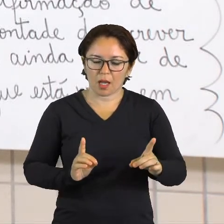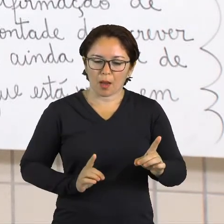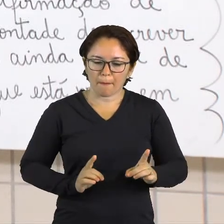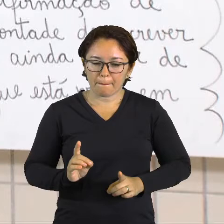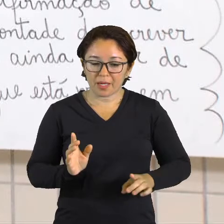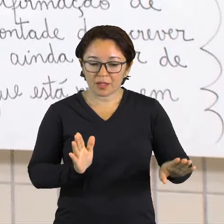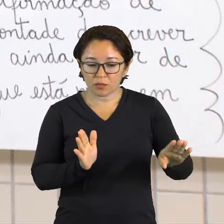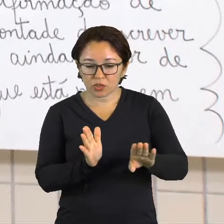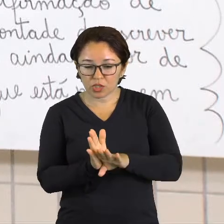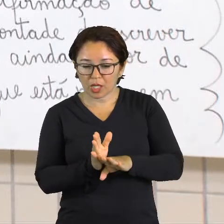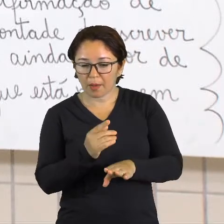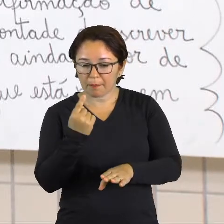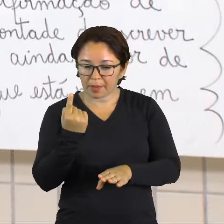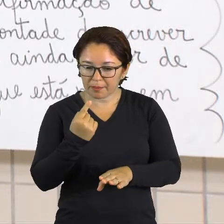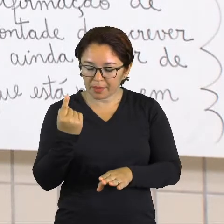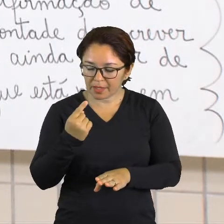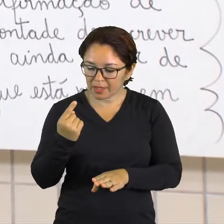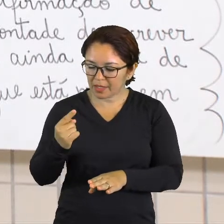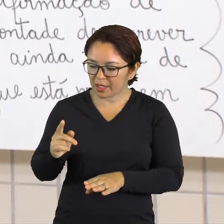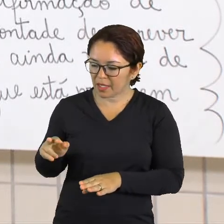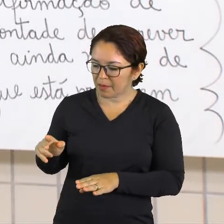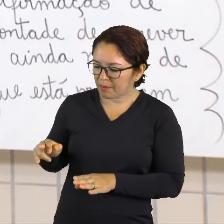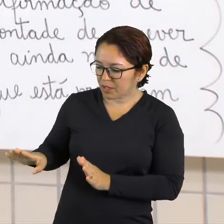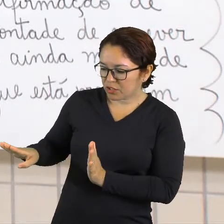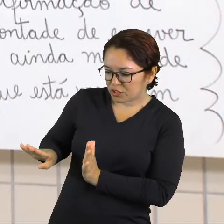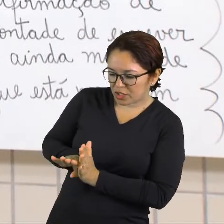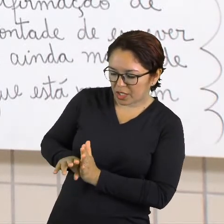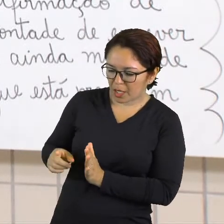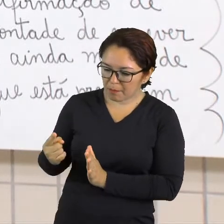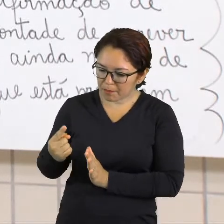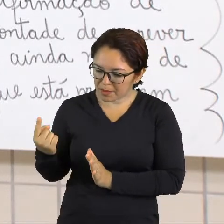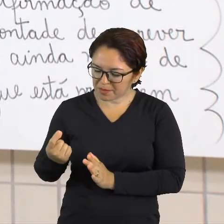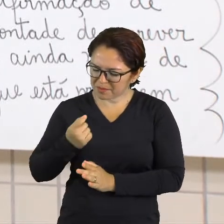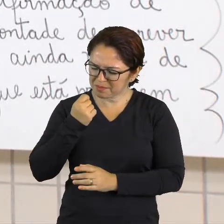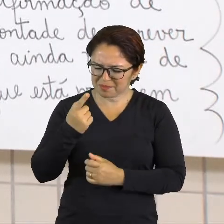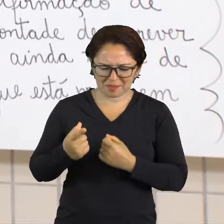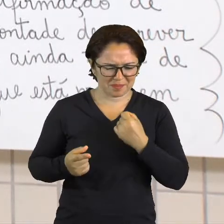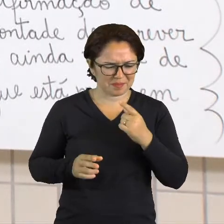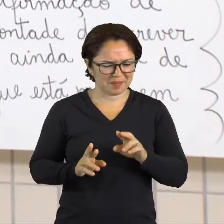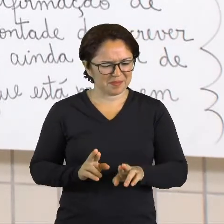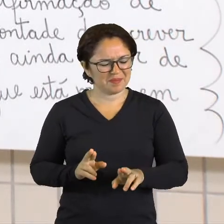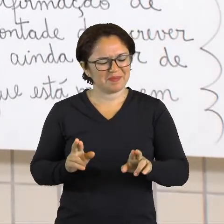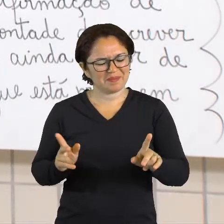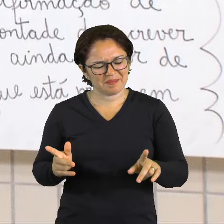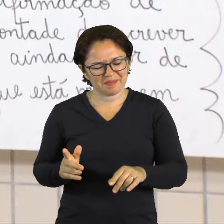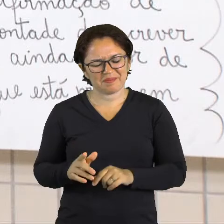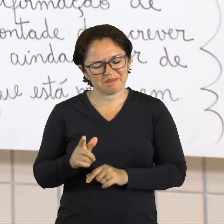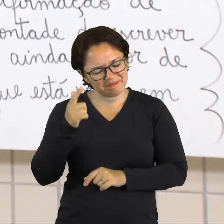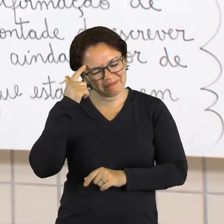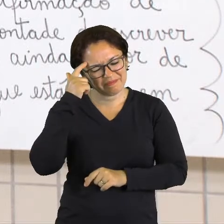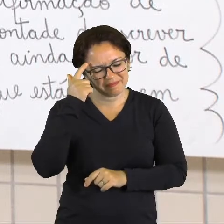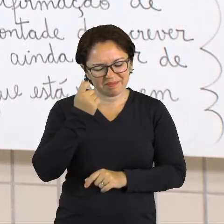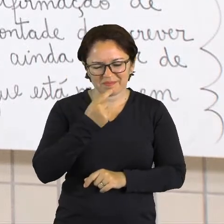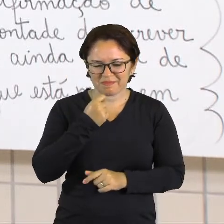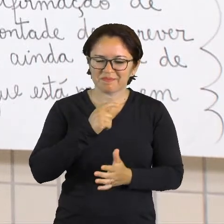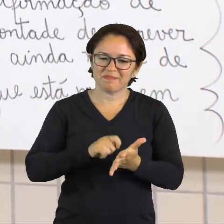irmã ao mesmo tempo, né? Para ela são fatos novos, engraçados, e por isso que ela tenta registrar lá no